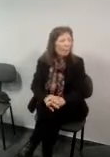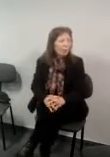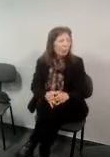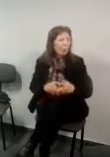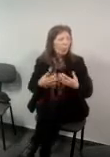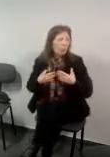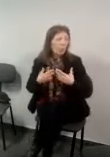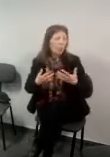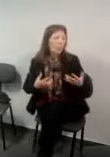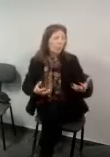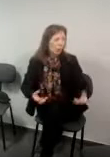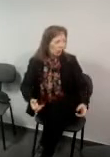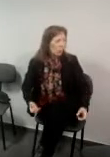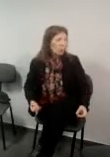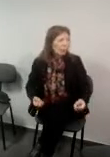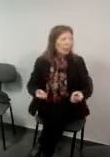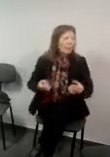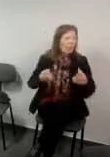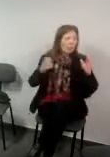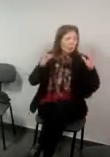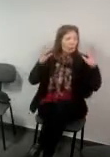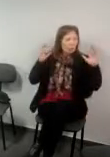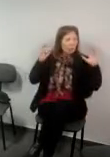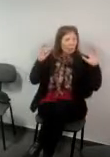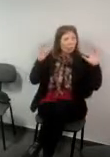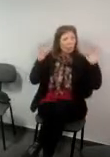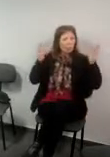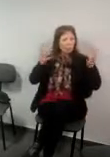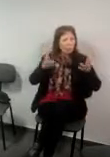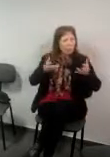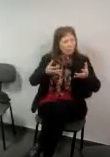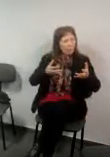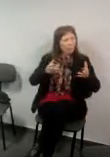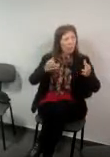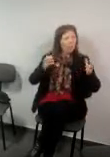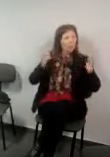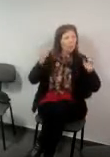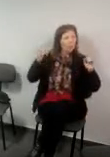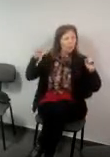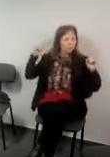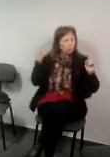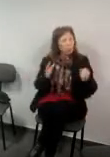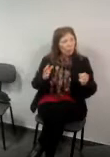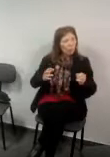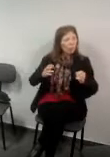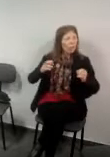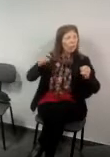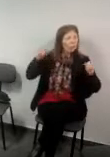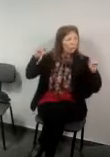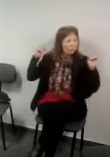Né? Então, tudo para nós é mexer com a mão, né? Então, a nossa mente já funciona assim, dessa forma. Se você faz um